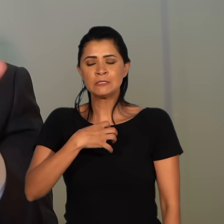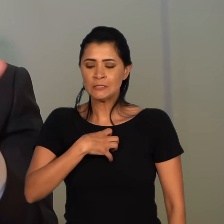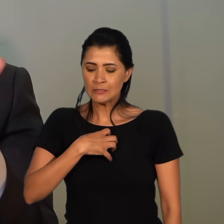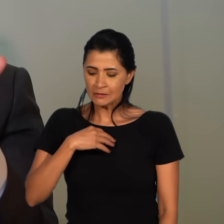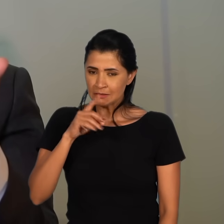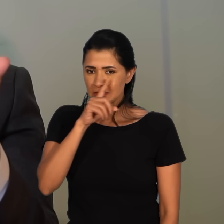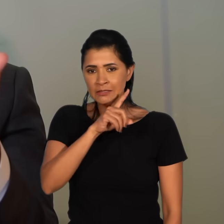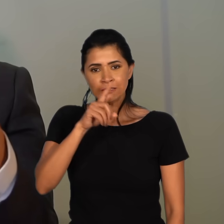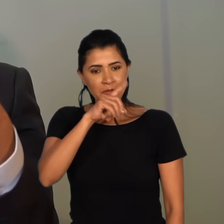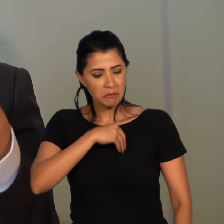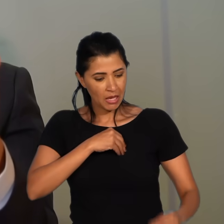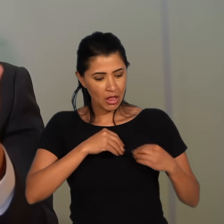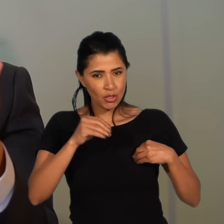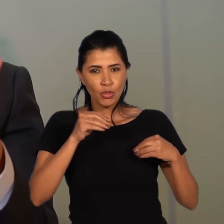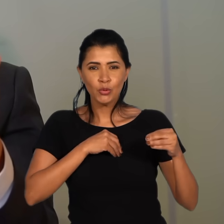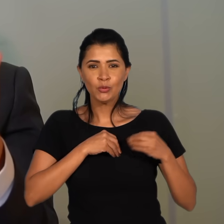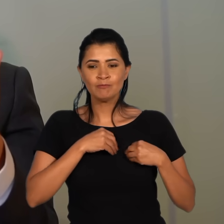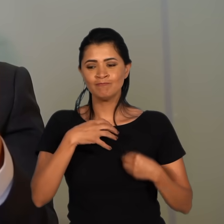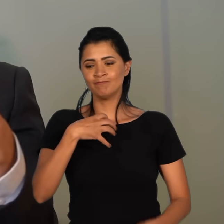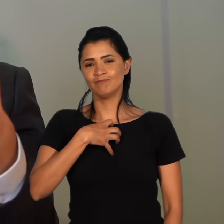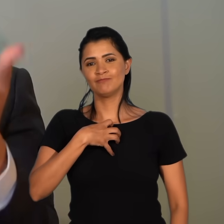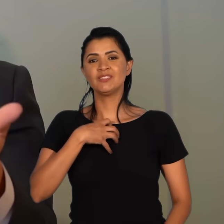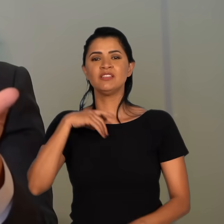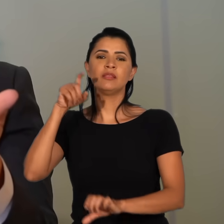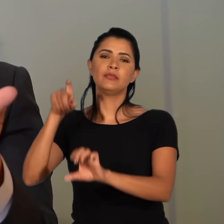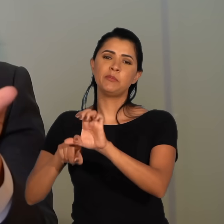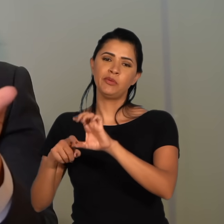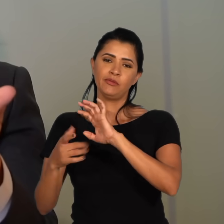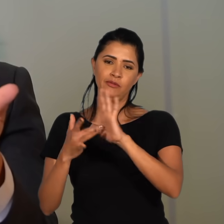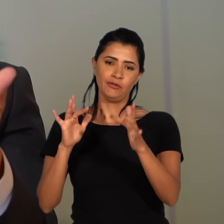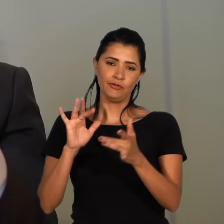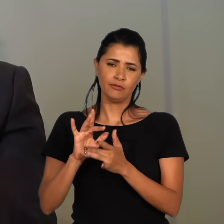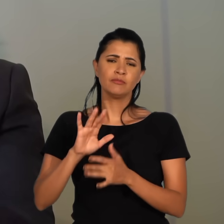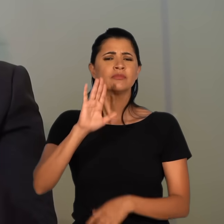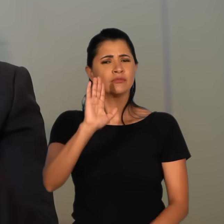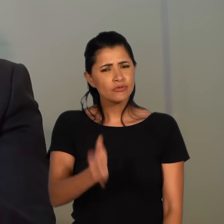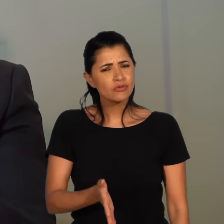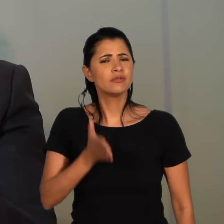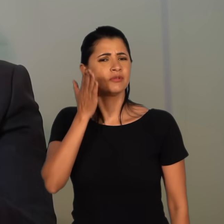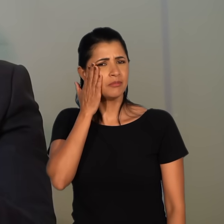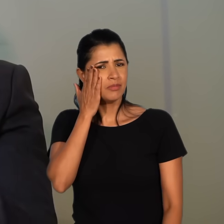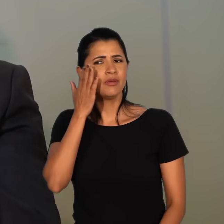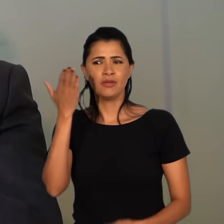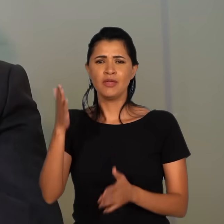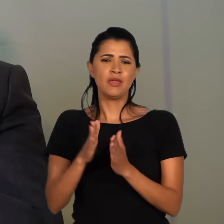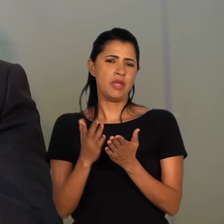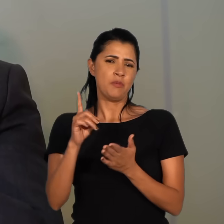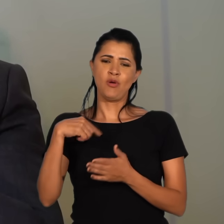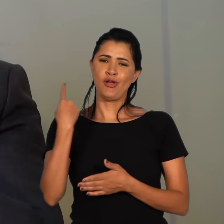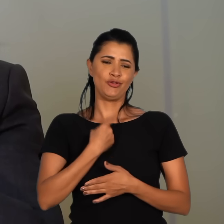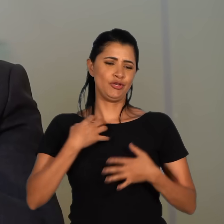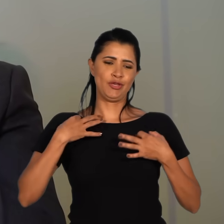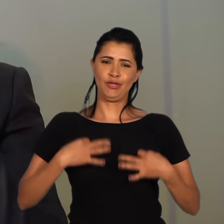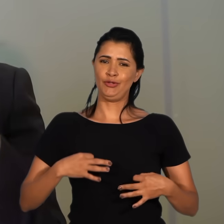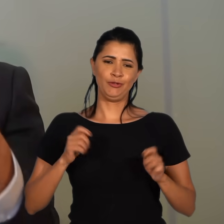sentimos pecadores mas também eh dependentes dele né E nós já sabemos pela palavra do senhor que não há mérito nenhum em